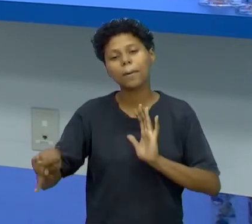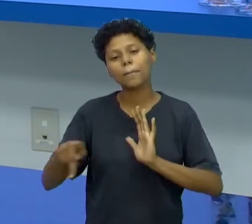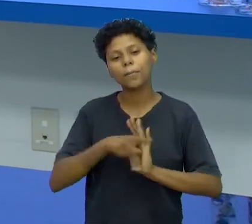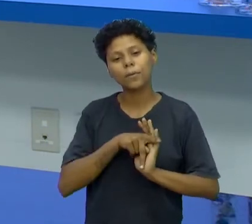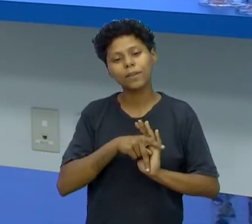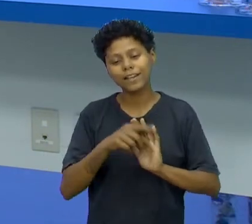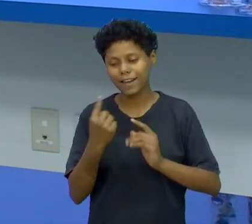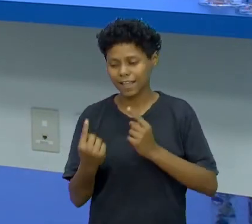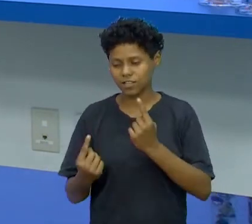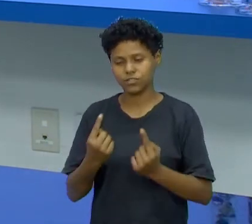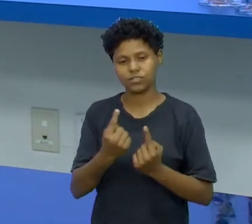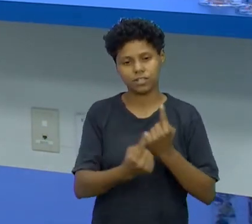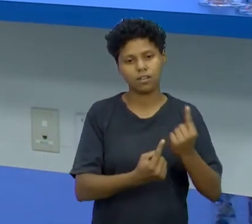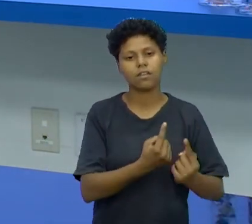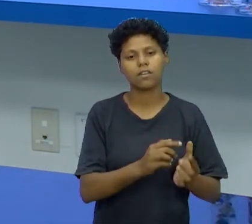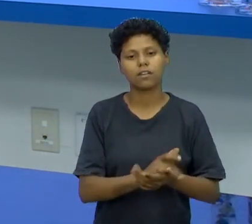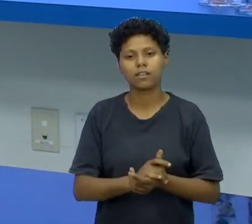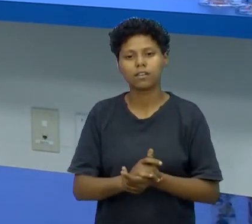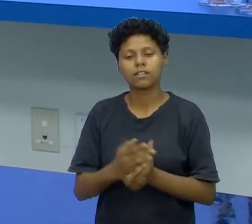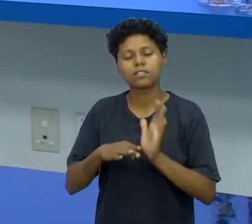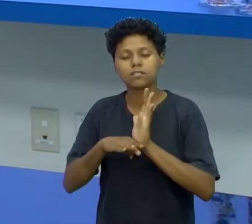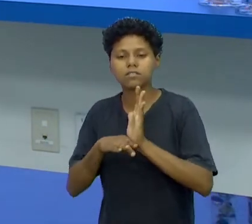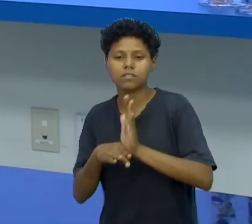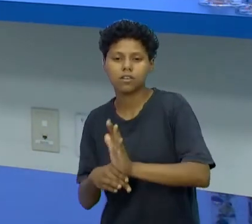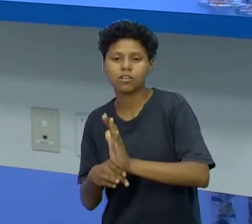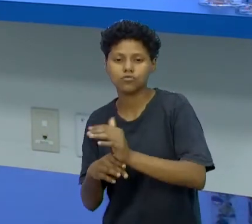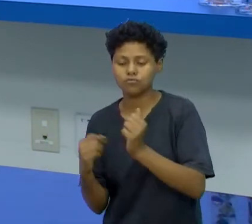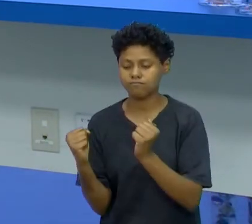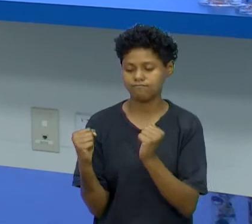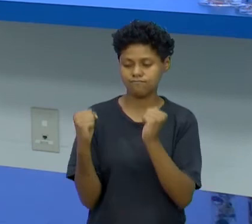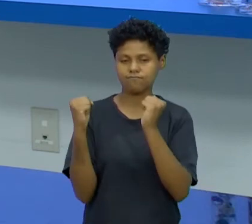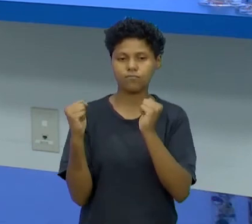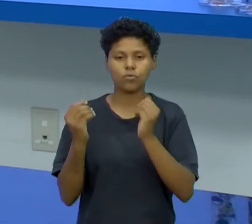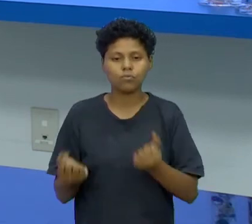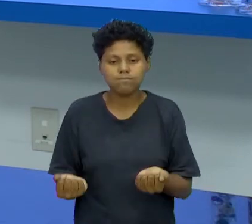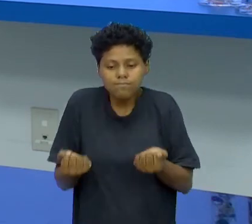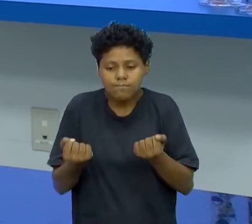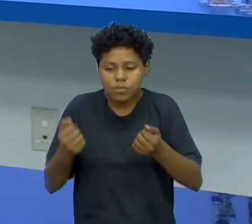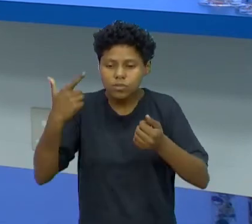ele exista. Então ele estava descrevendo o arco, Kublai Khan